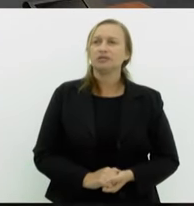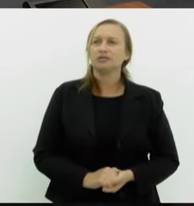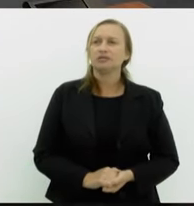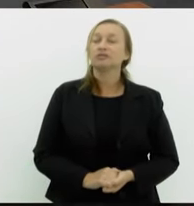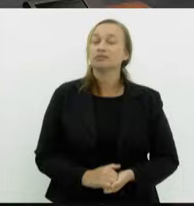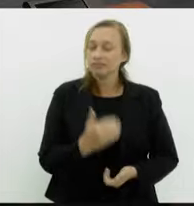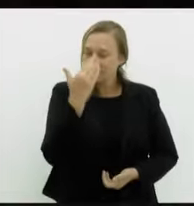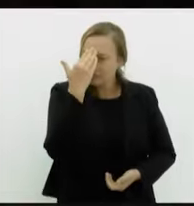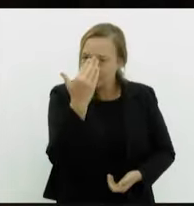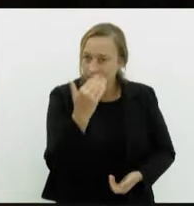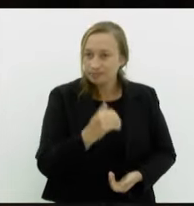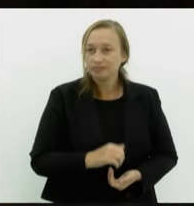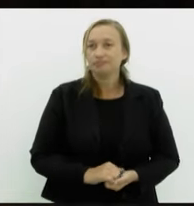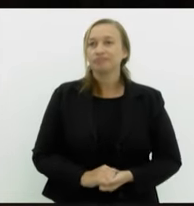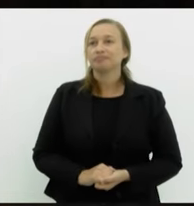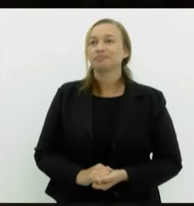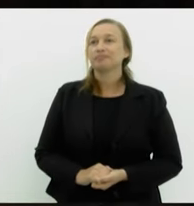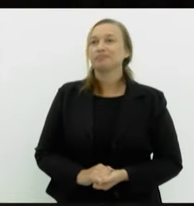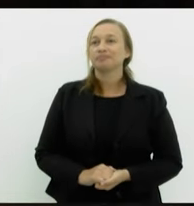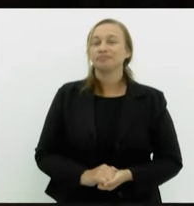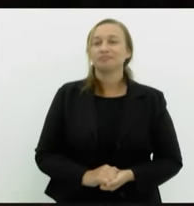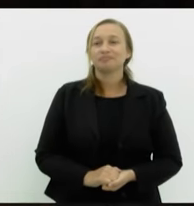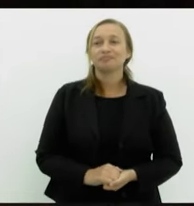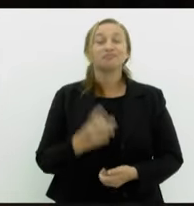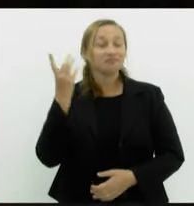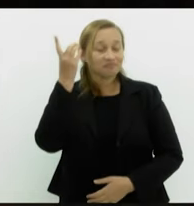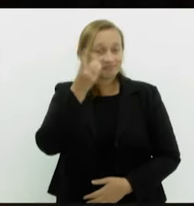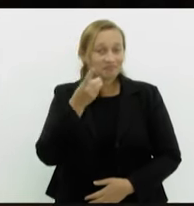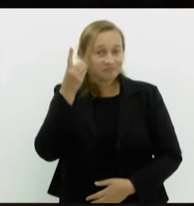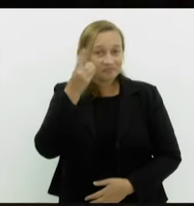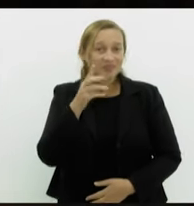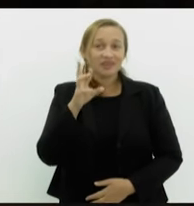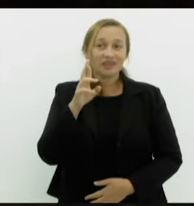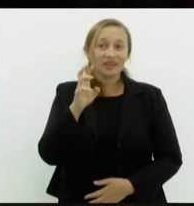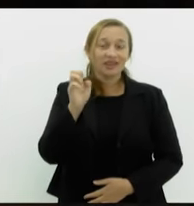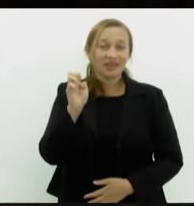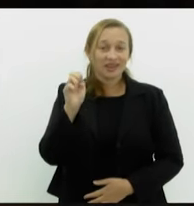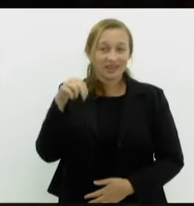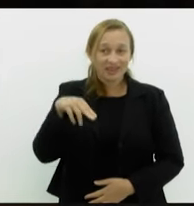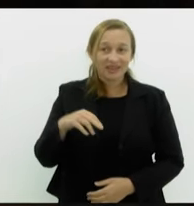Muito obrigado, nosso nobre deputado Renan Jordi.